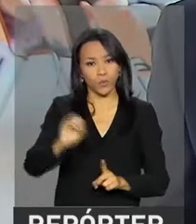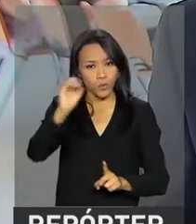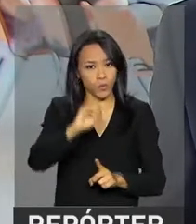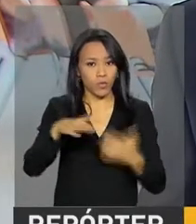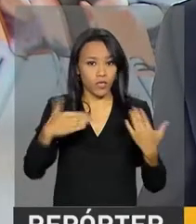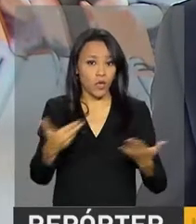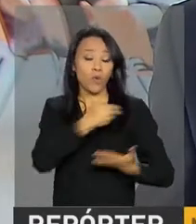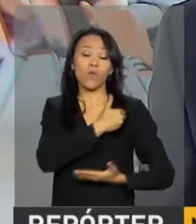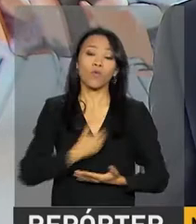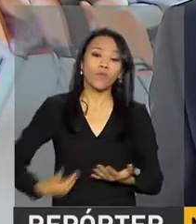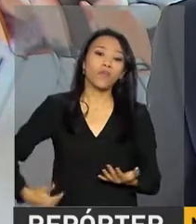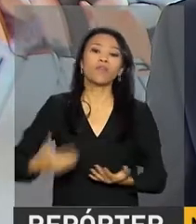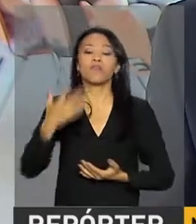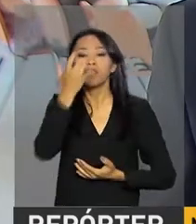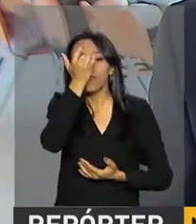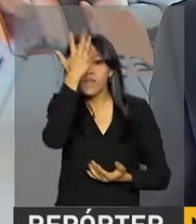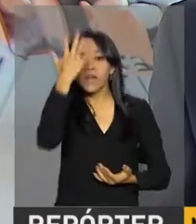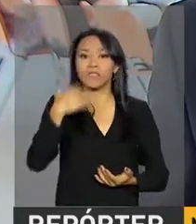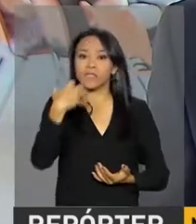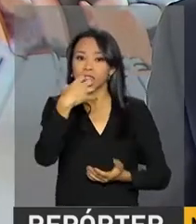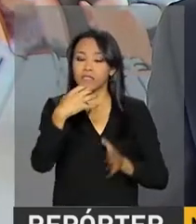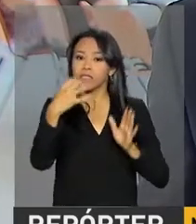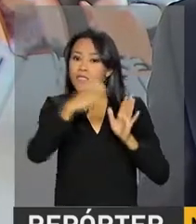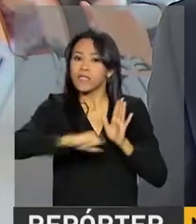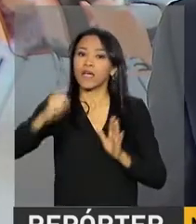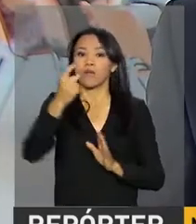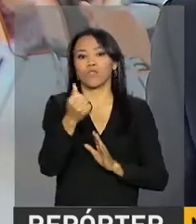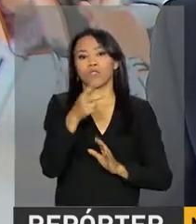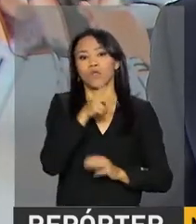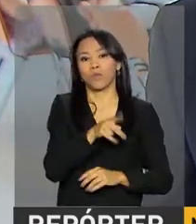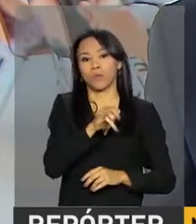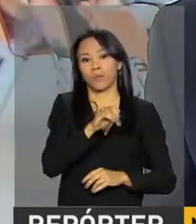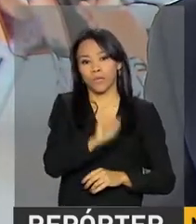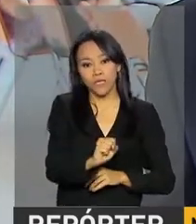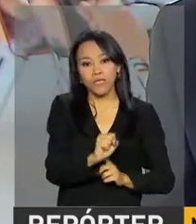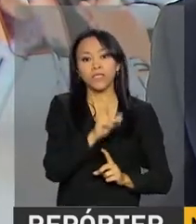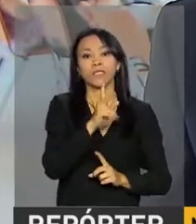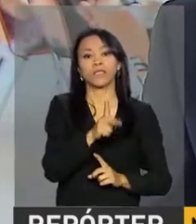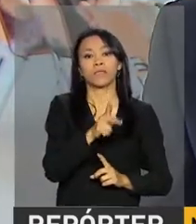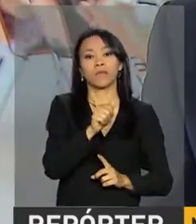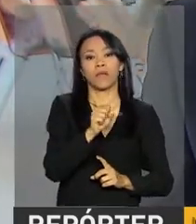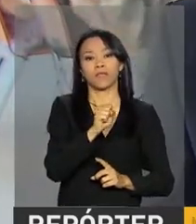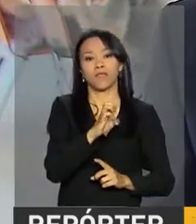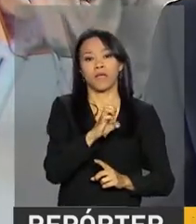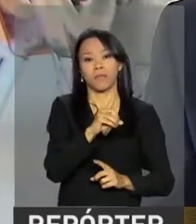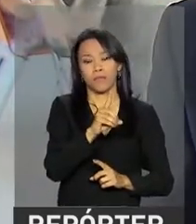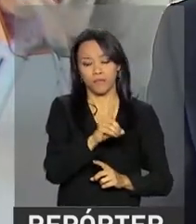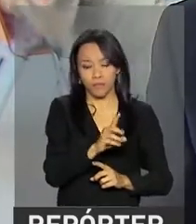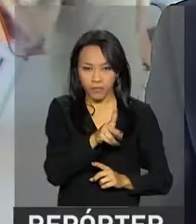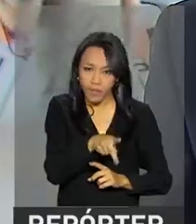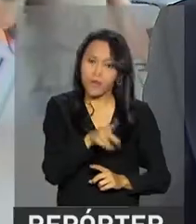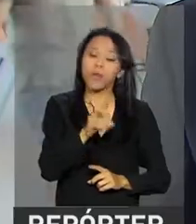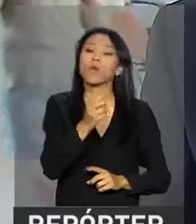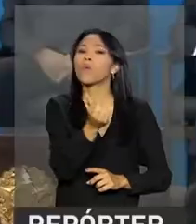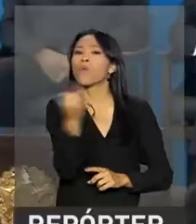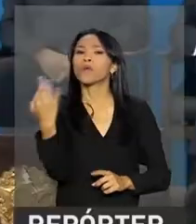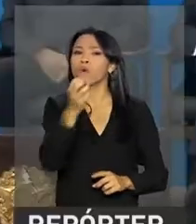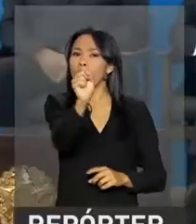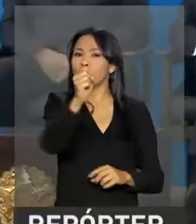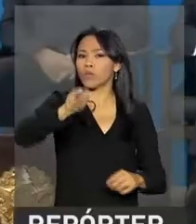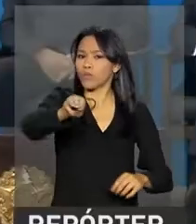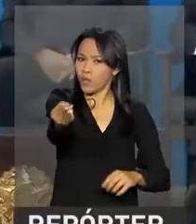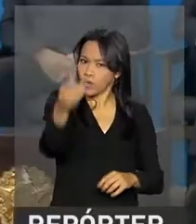vai facilitar o saque dos recursos do fundo pis pasep a medida vai beneficiar quase oito milhões de pessoas